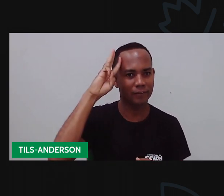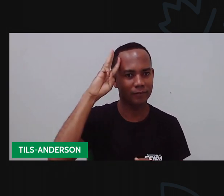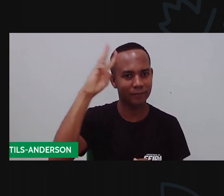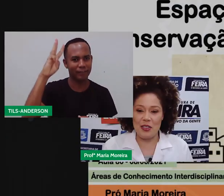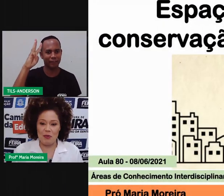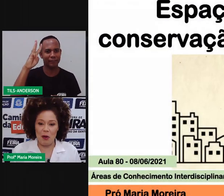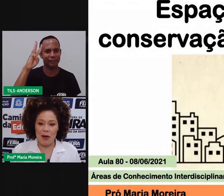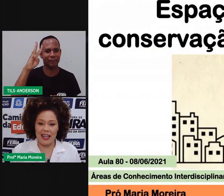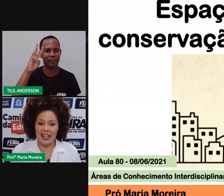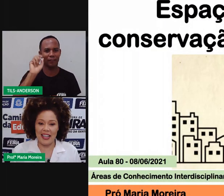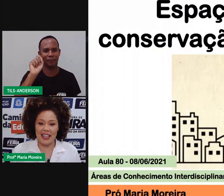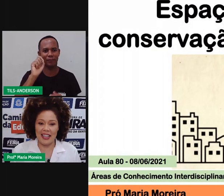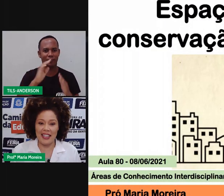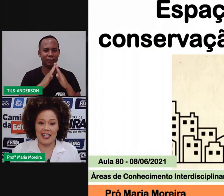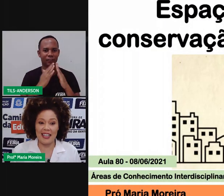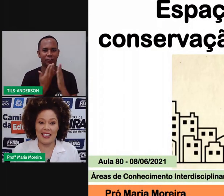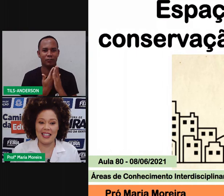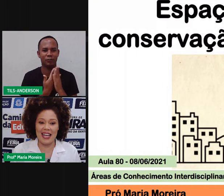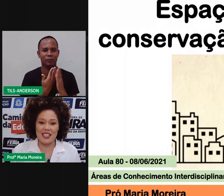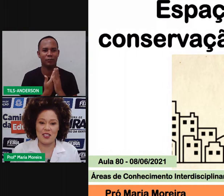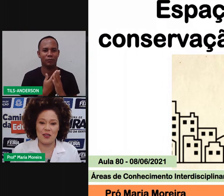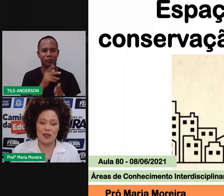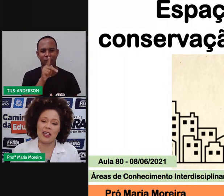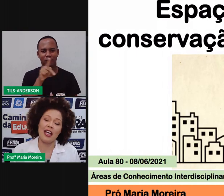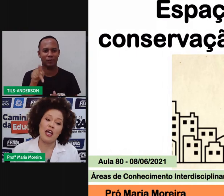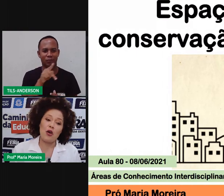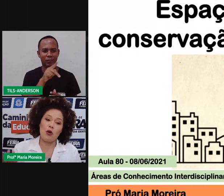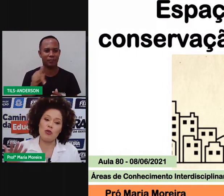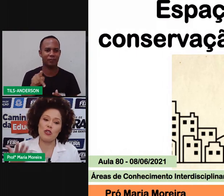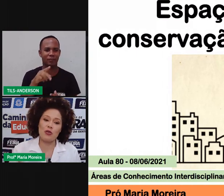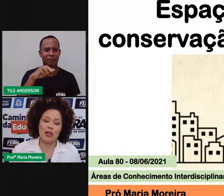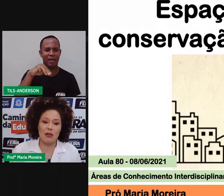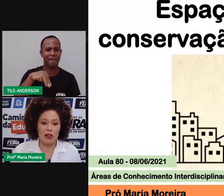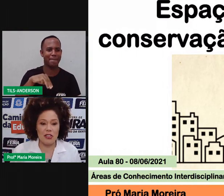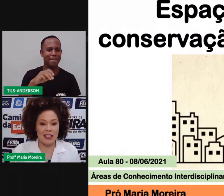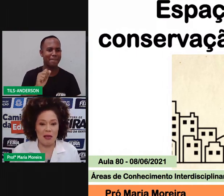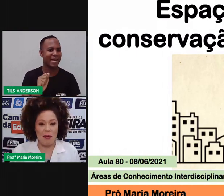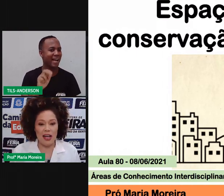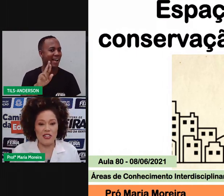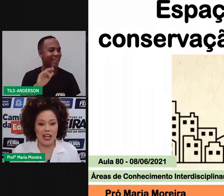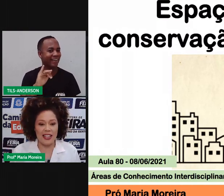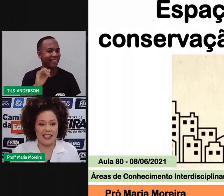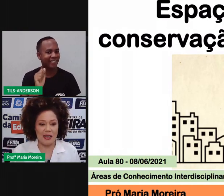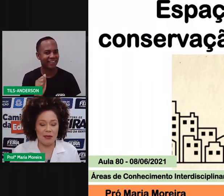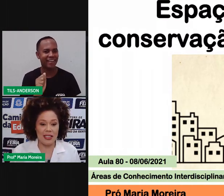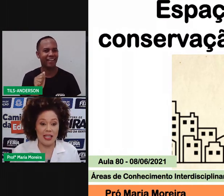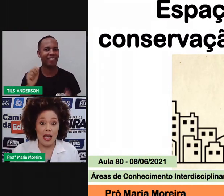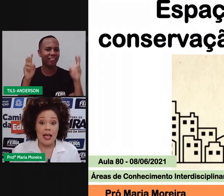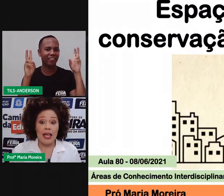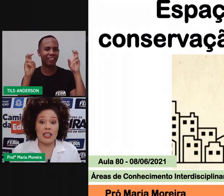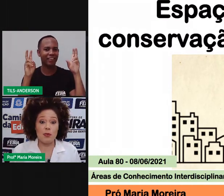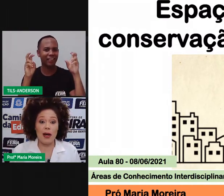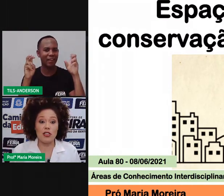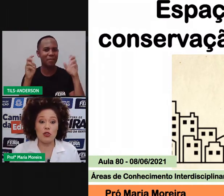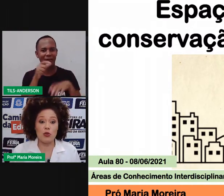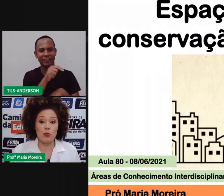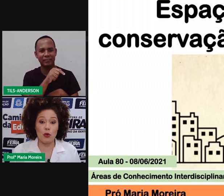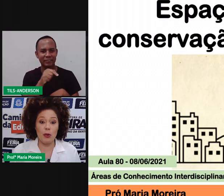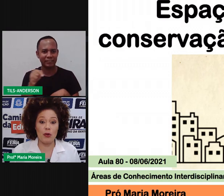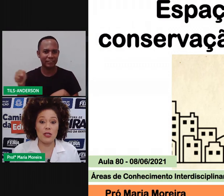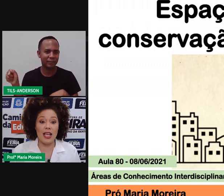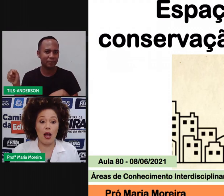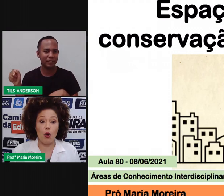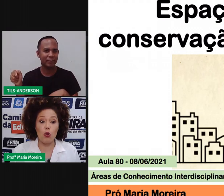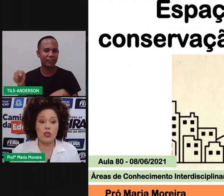aula de Pró Maria e Anderson, né? Continuando com a nossa temática aí da semana, espaços